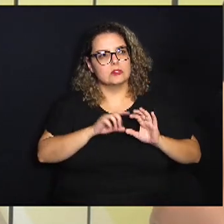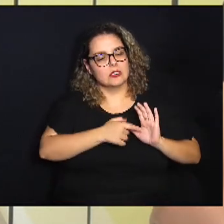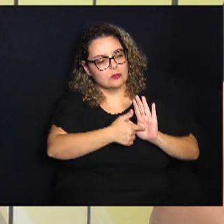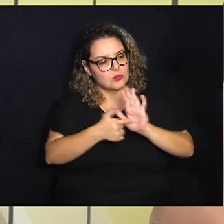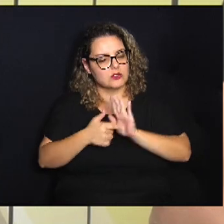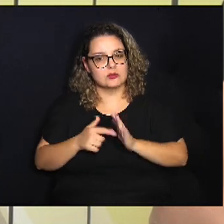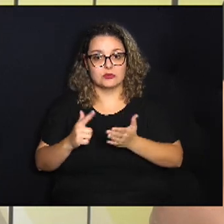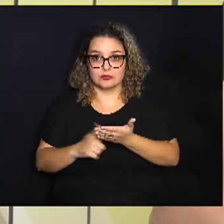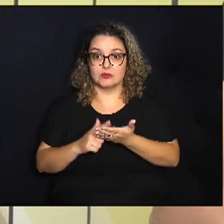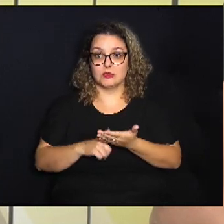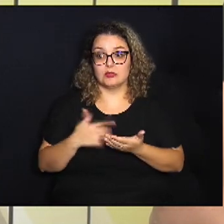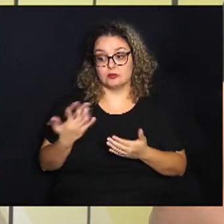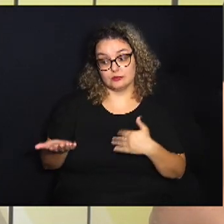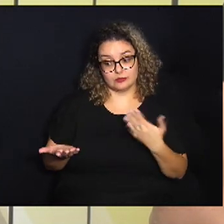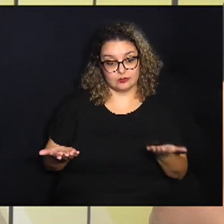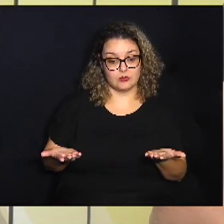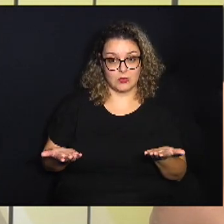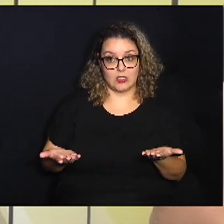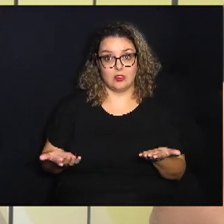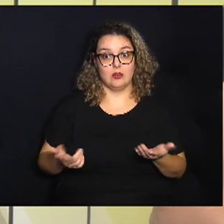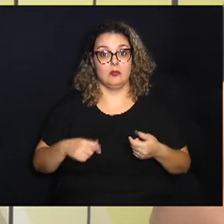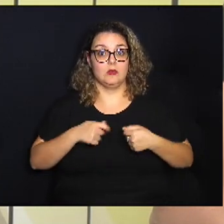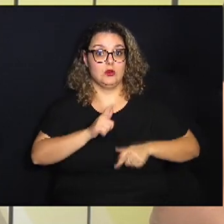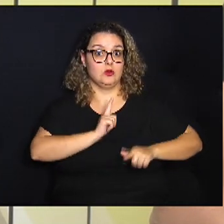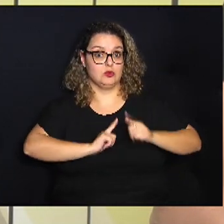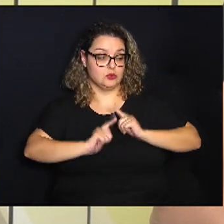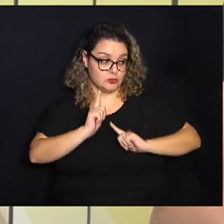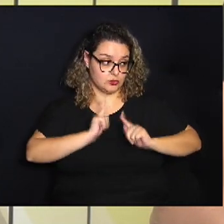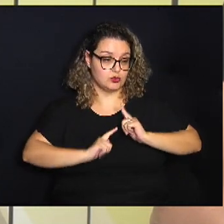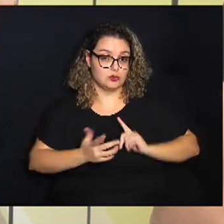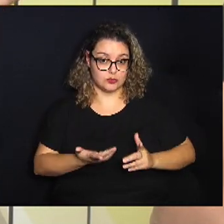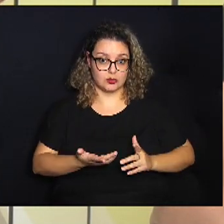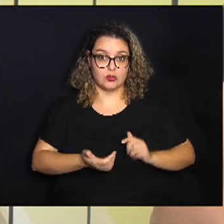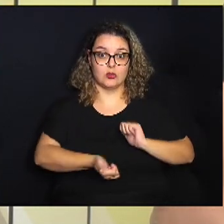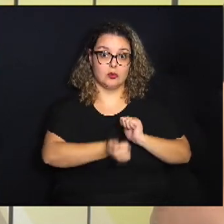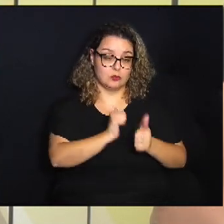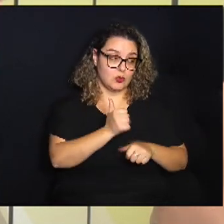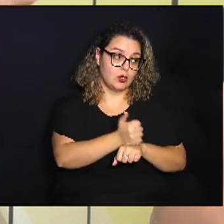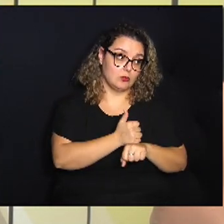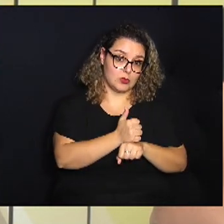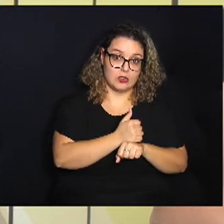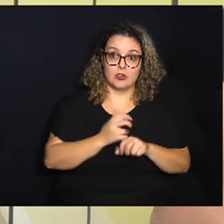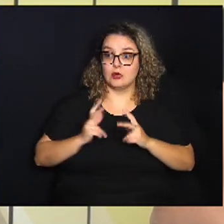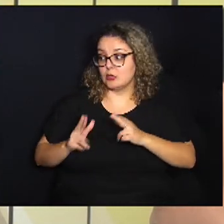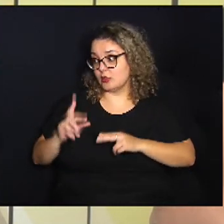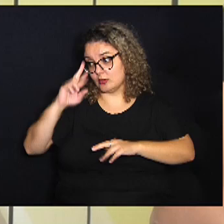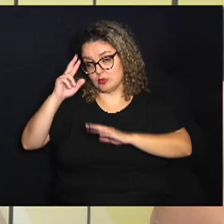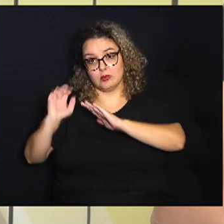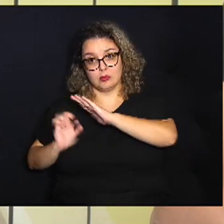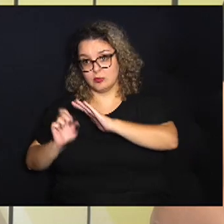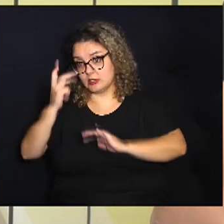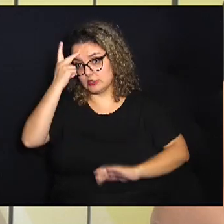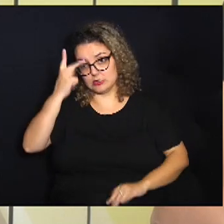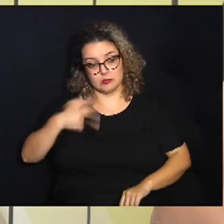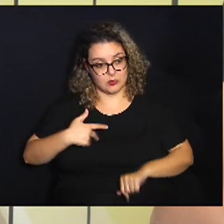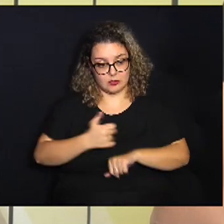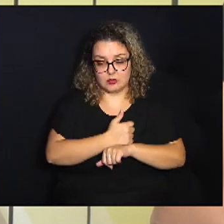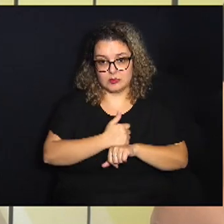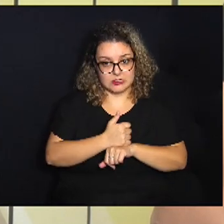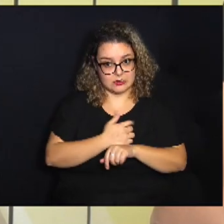dois lados da carreira que ele teve que gerenciar, né, como atleta e como empresário da própria carreira.